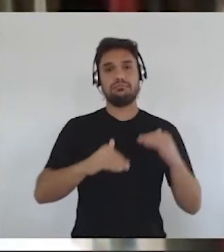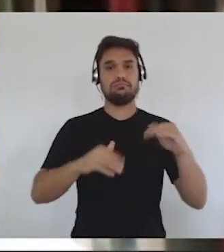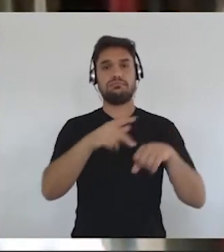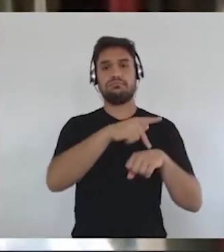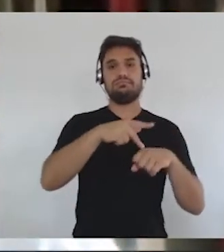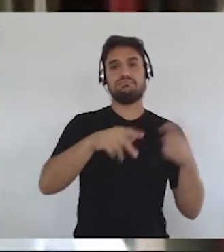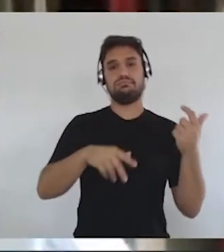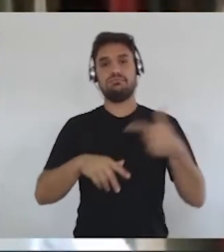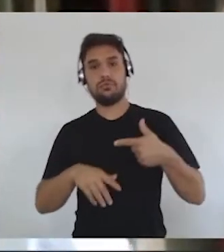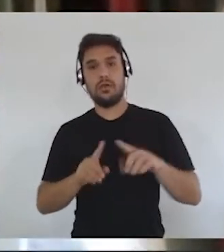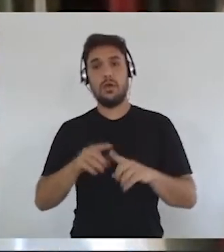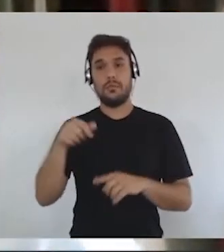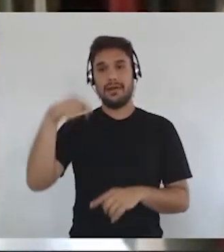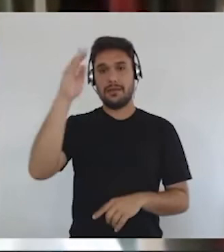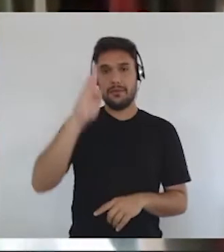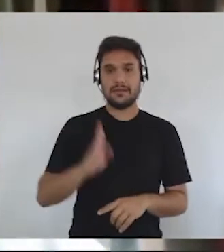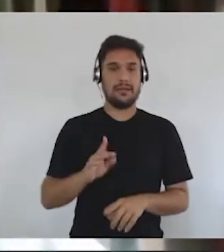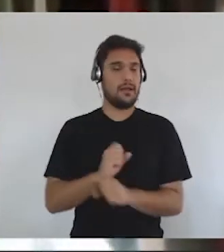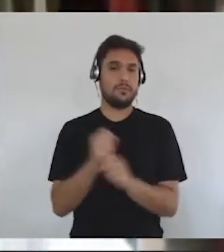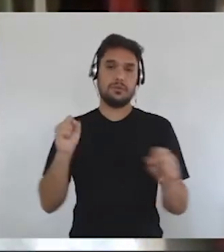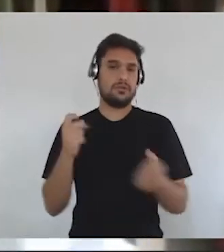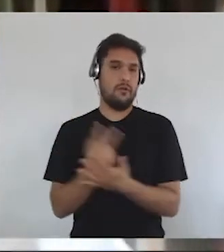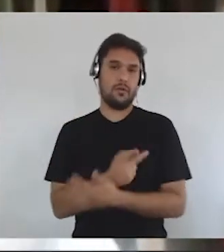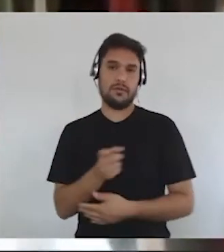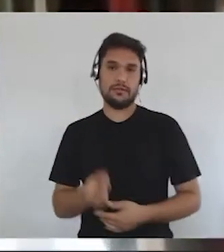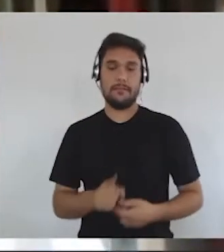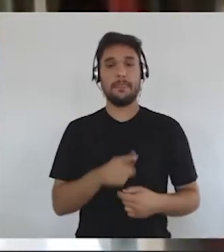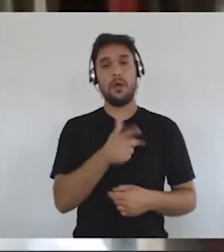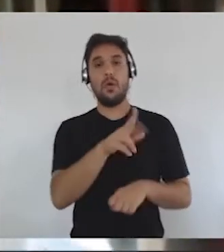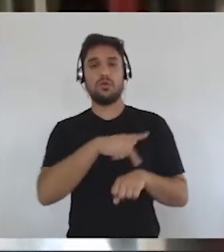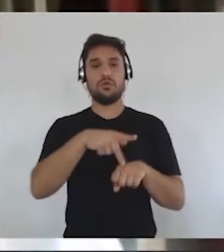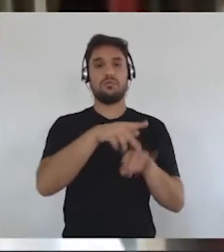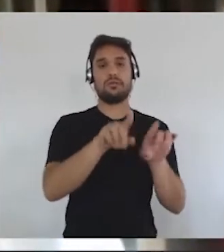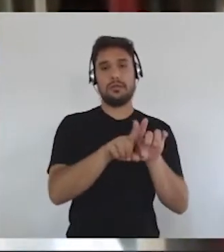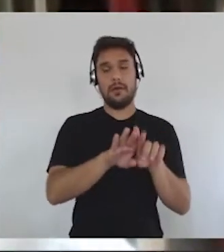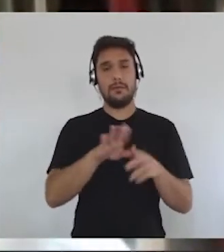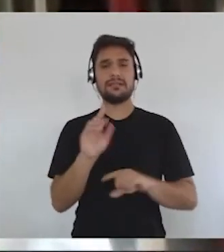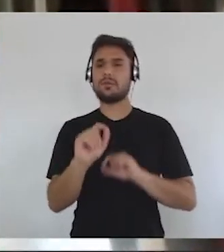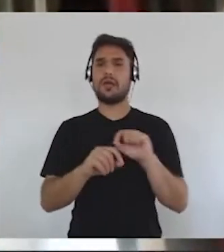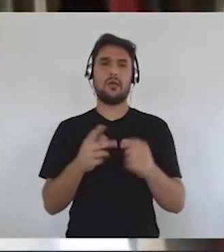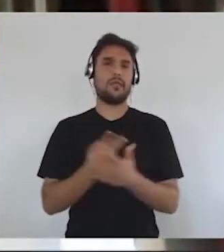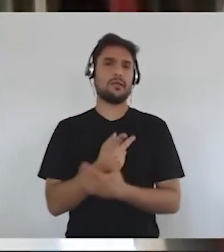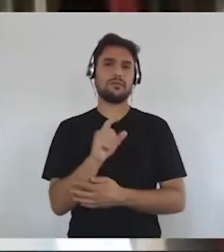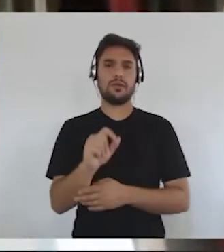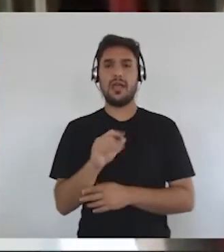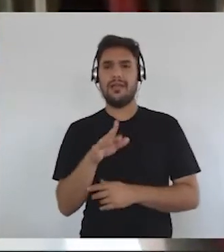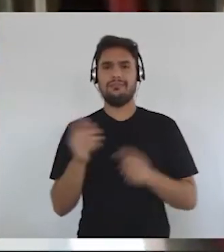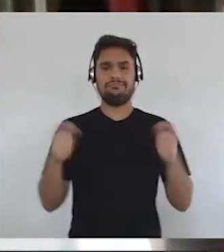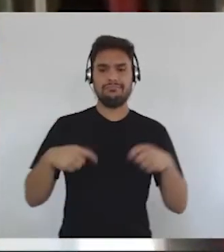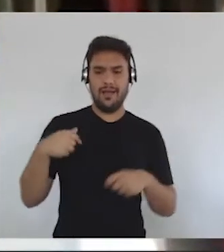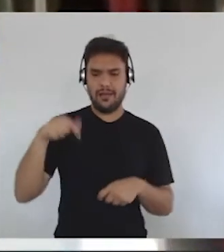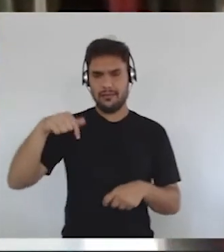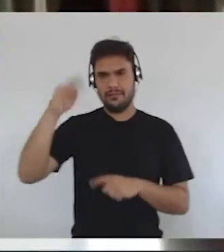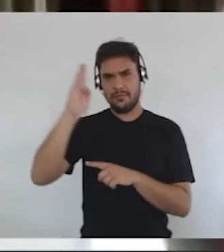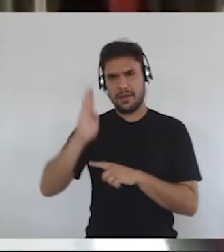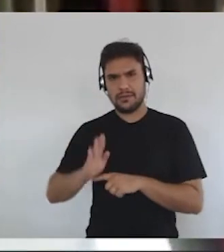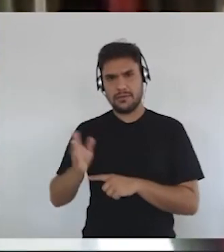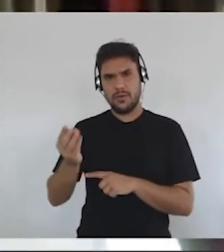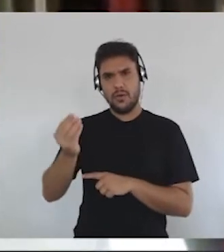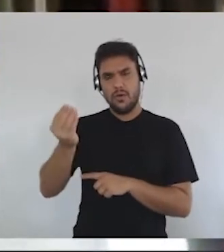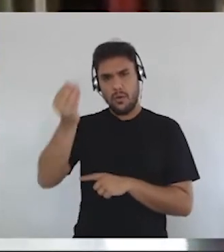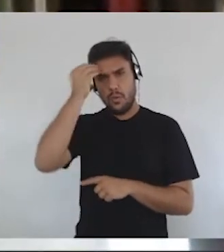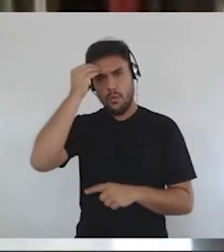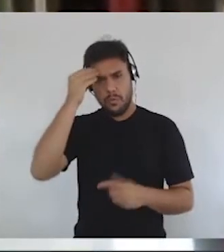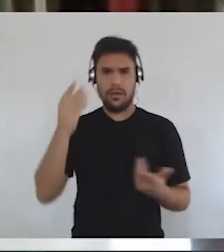direito interno. No plano do brasileiro, isso é improvável. E de outros Estados do mundo. Então, o que ocorre? Sobraria para nós a responsabilização